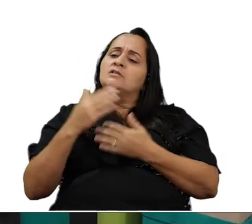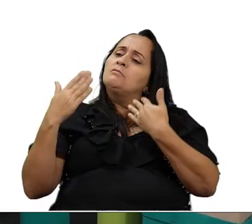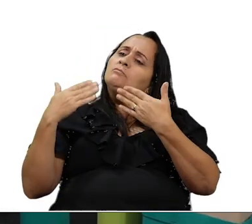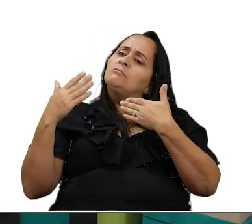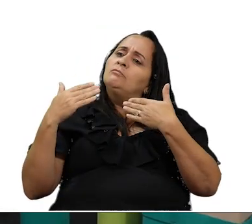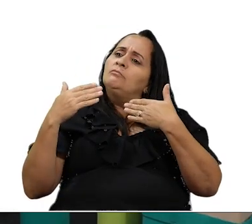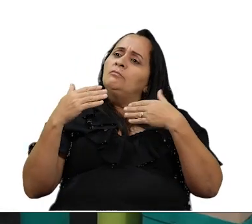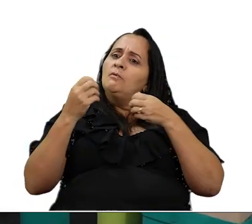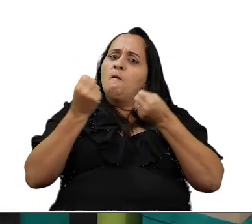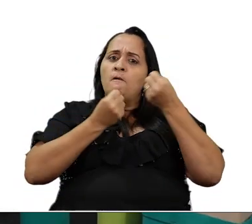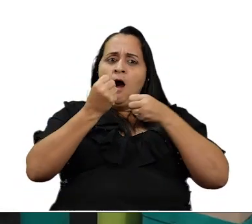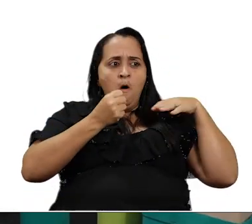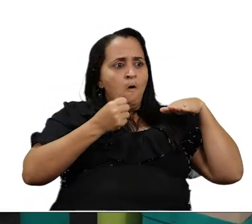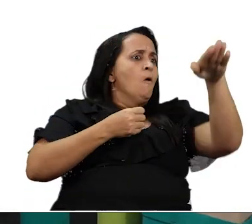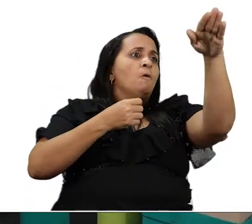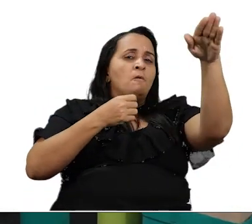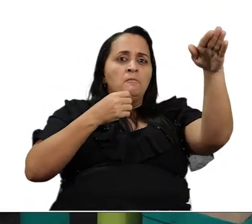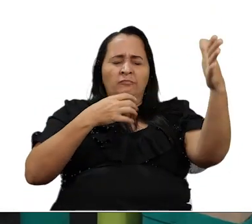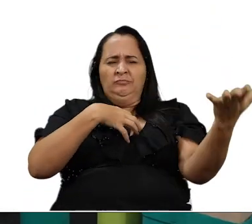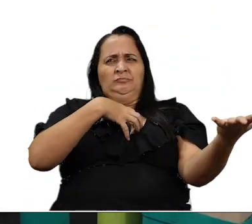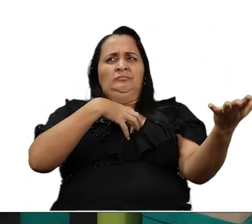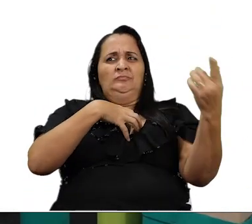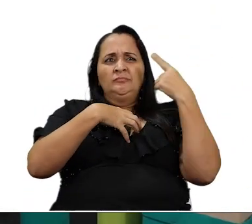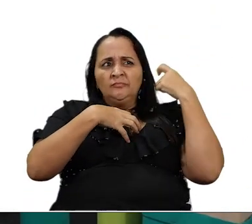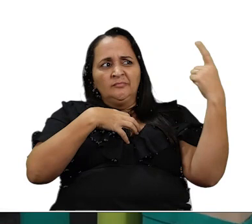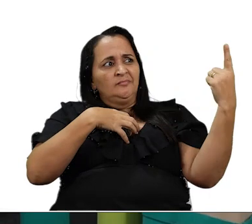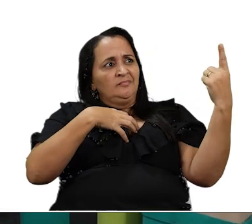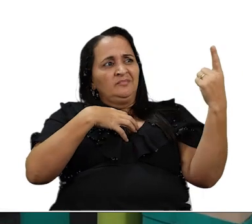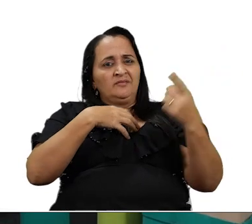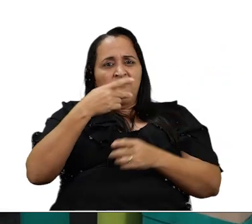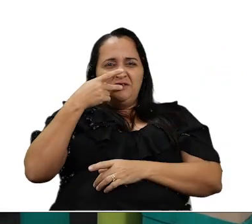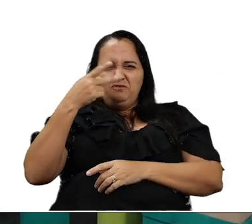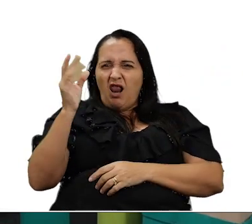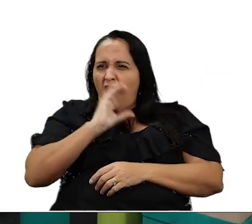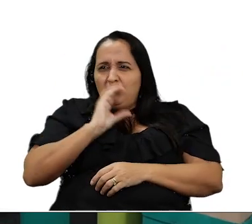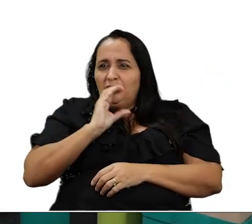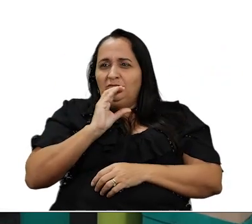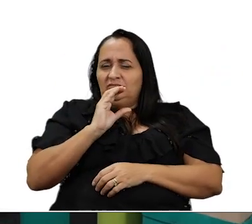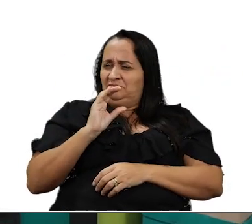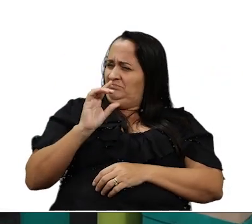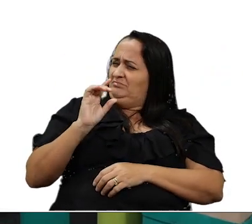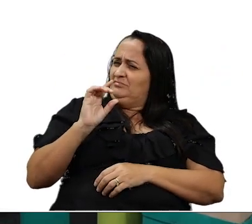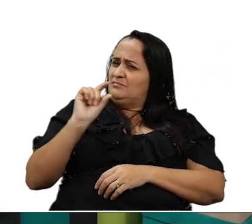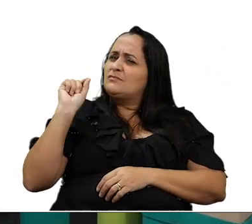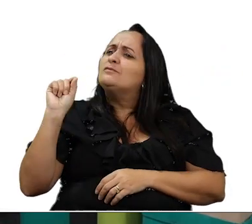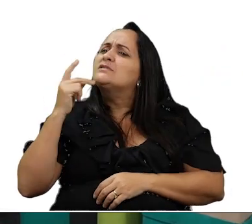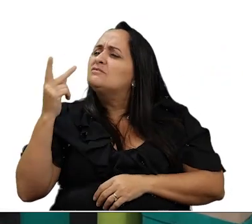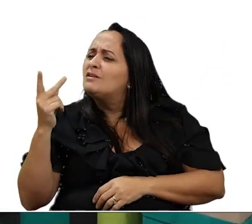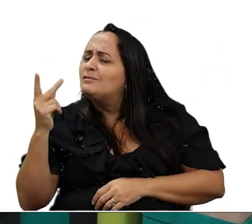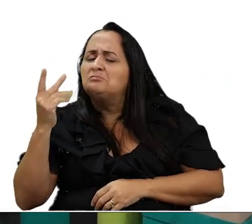muito alta, ou então a gente fala alguma coisa muito rápido, embolado, e a outra pessoa não consegue